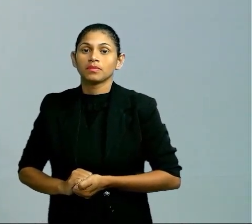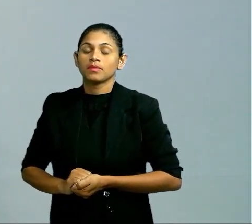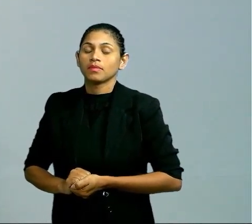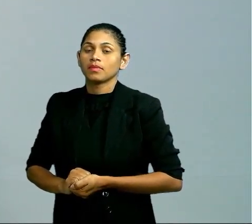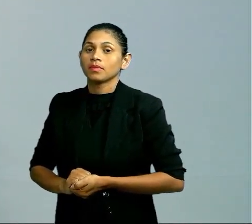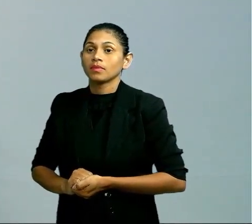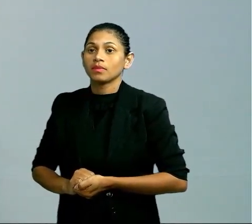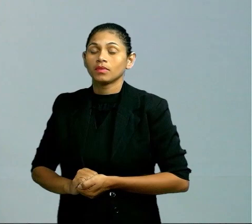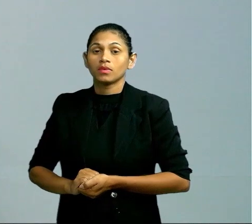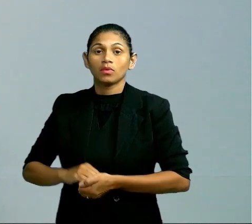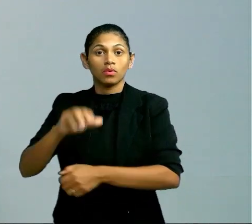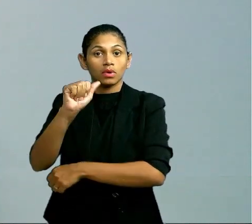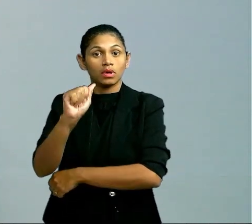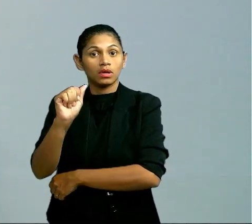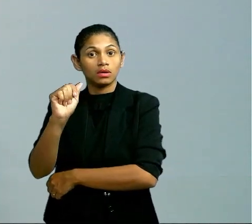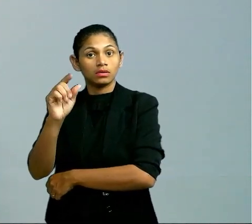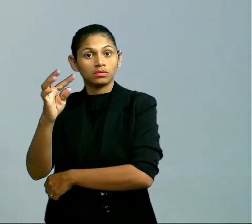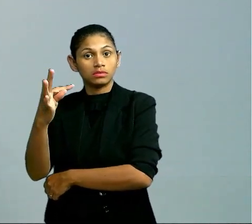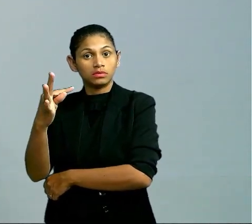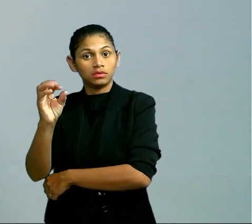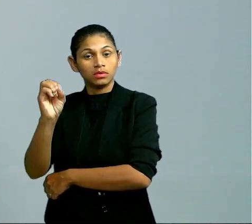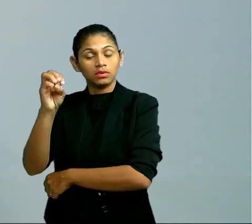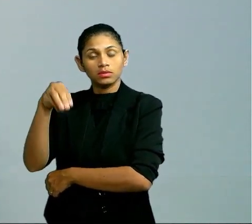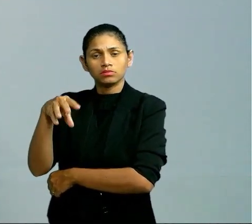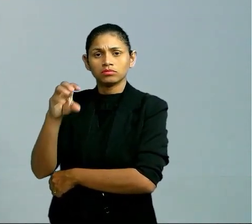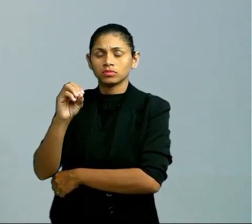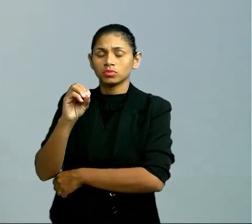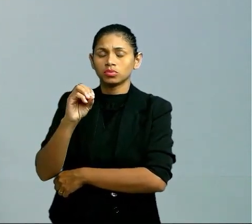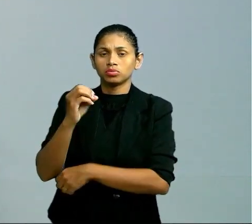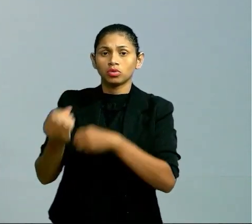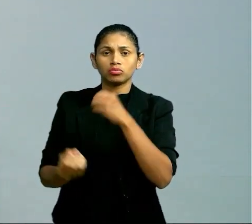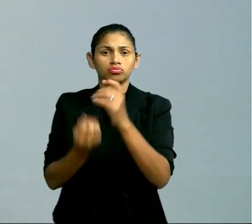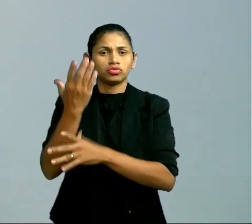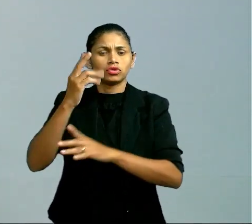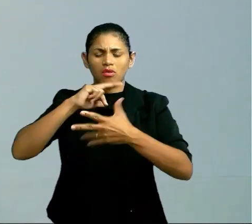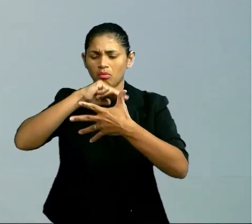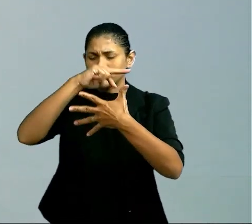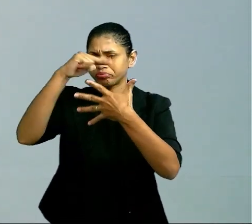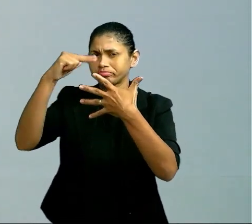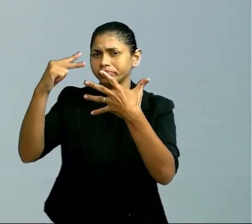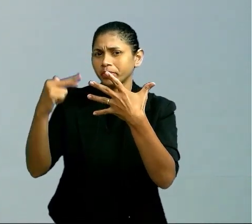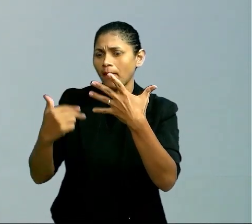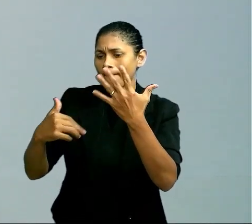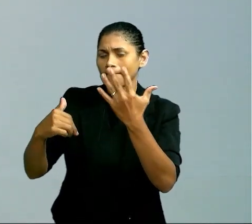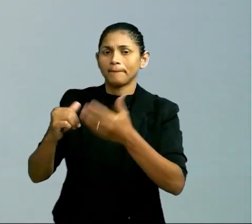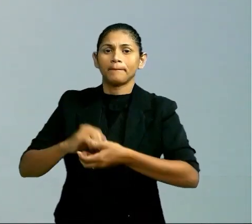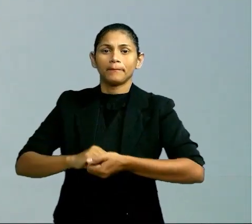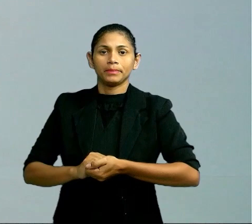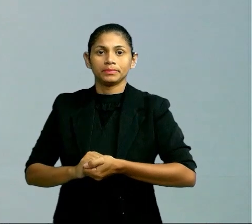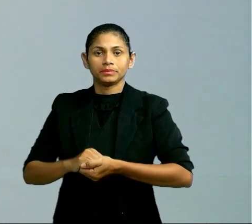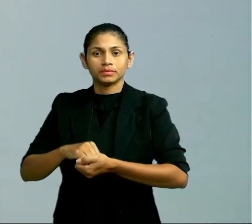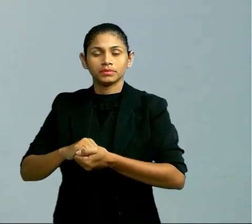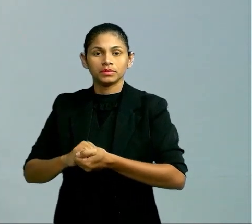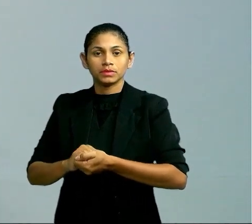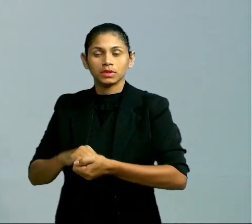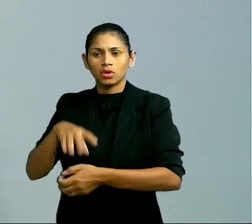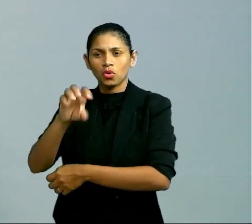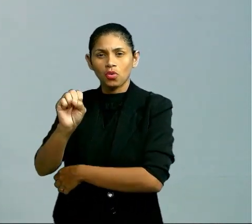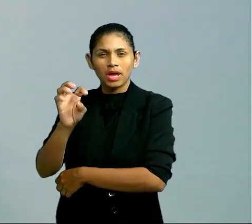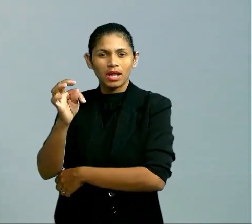esse átomo ele vai dar origem a mais variadas funções, como álcool, éter, éster, aldeído,